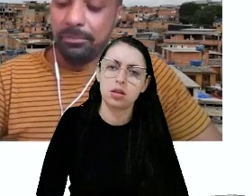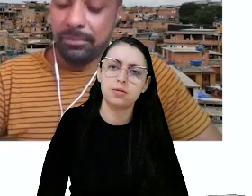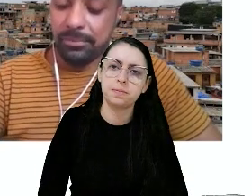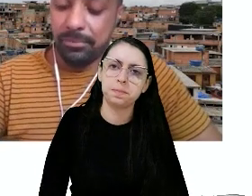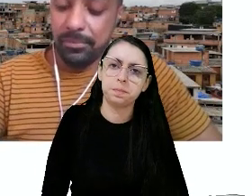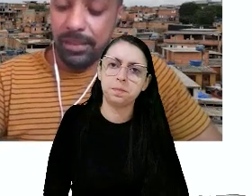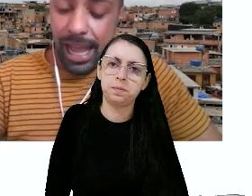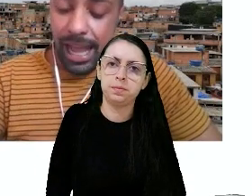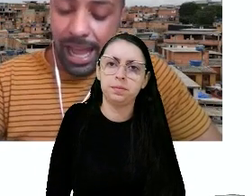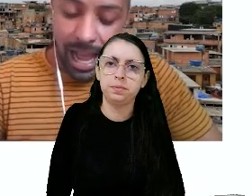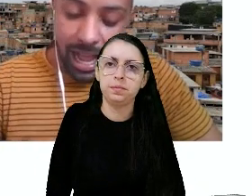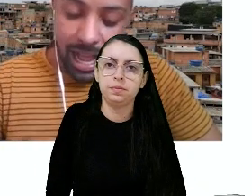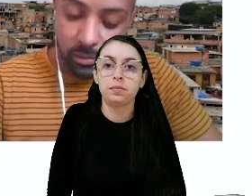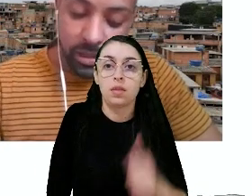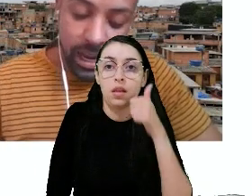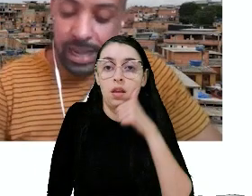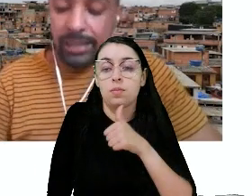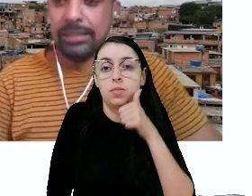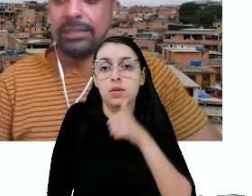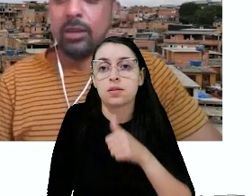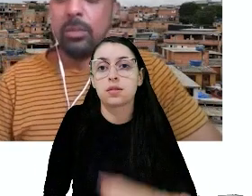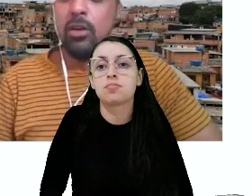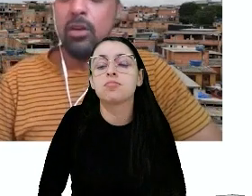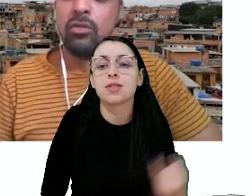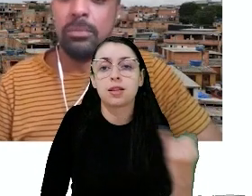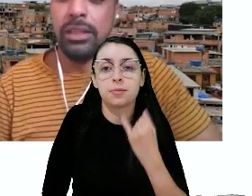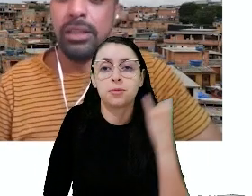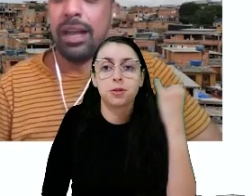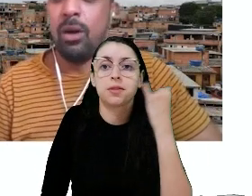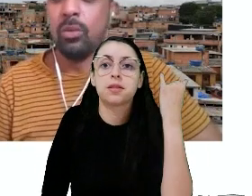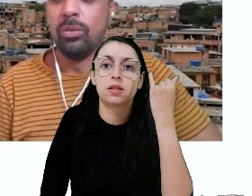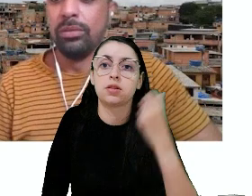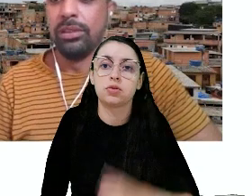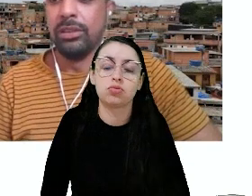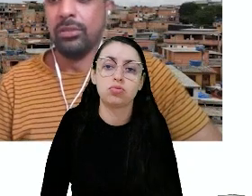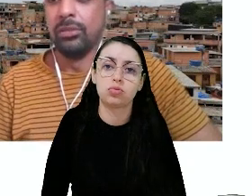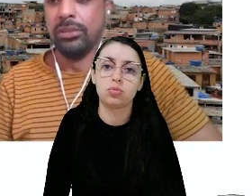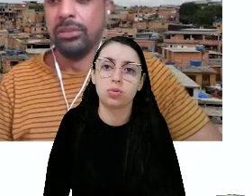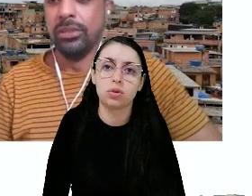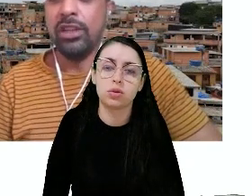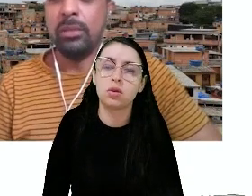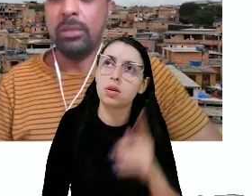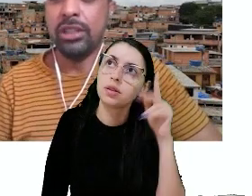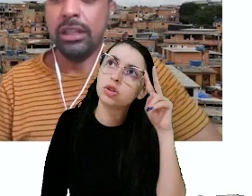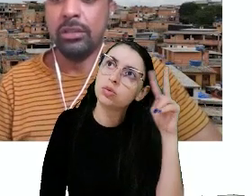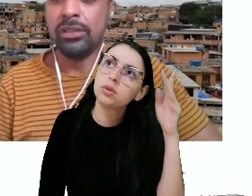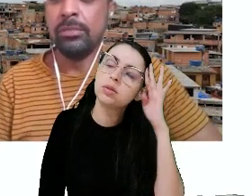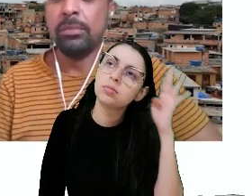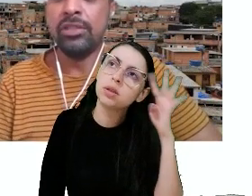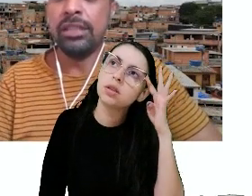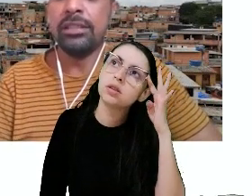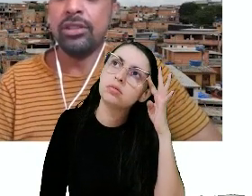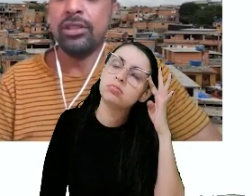E as mulheres têm um papel fundamental em tudo isso. Eu fico imaginando se minha mãe tivesse desistido